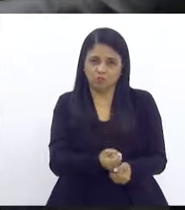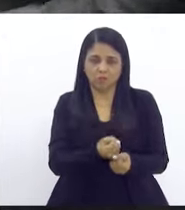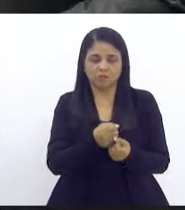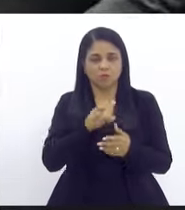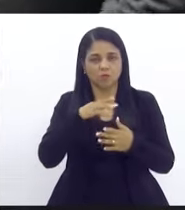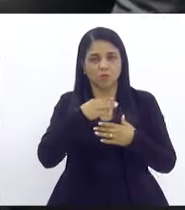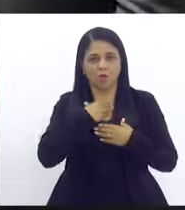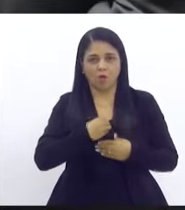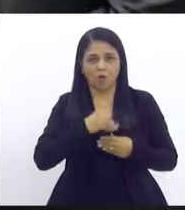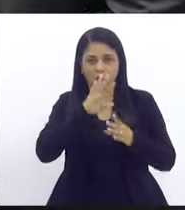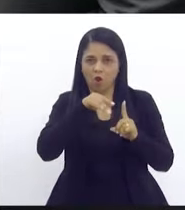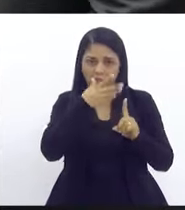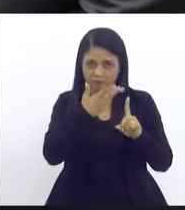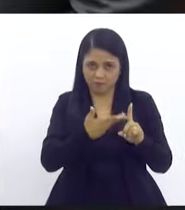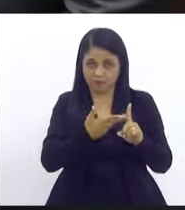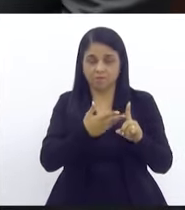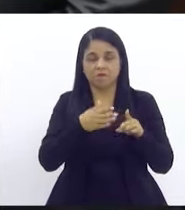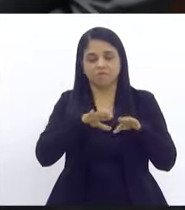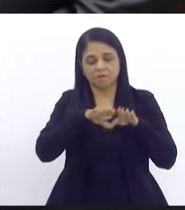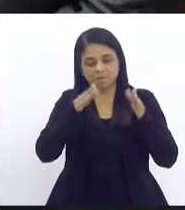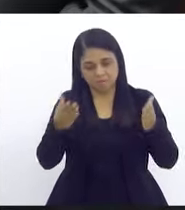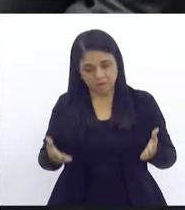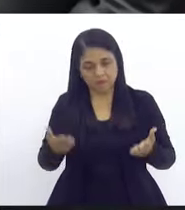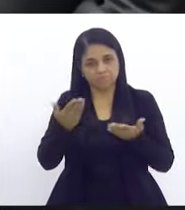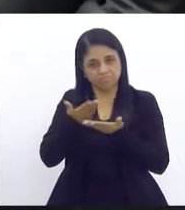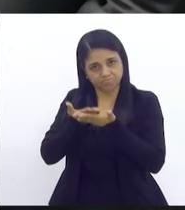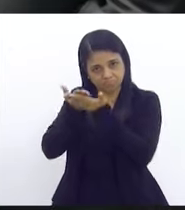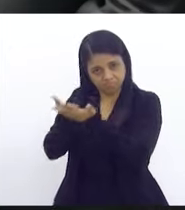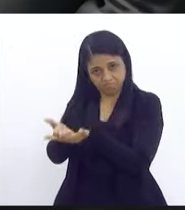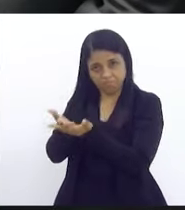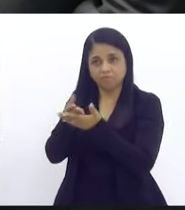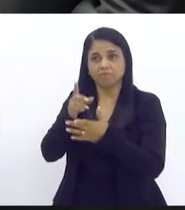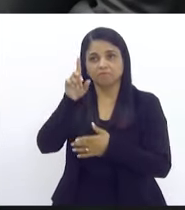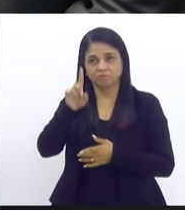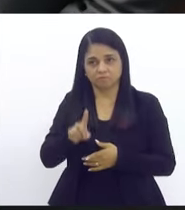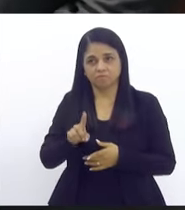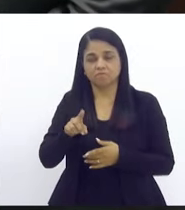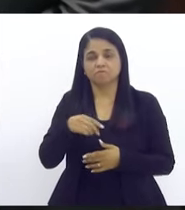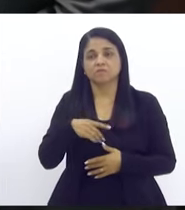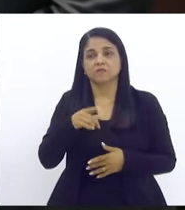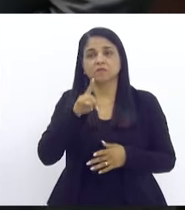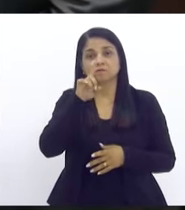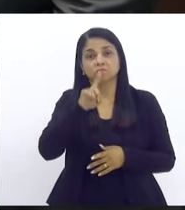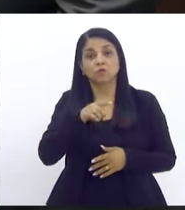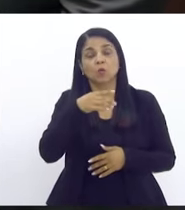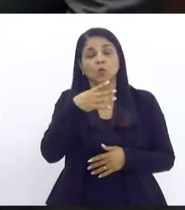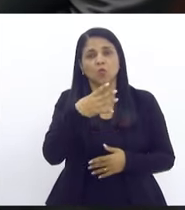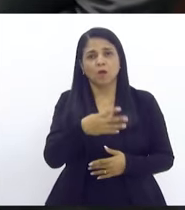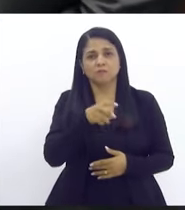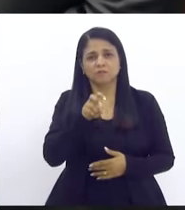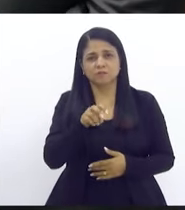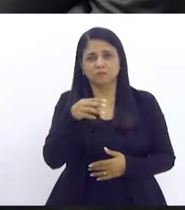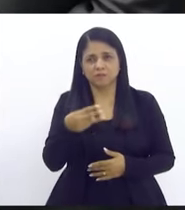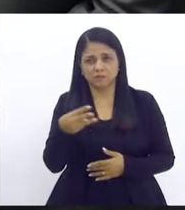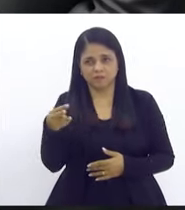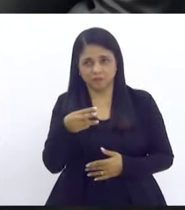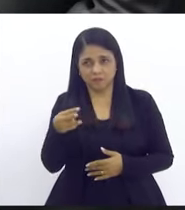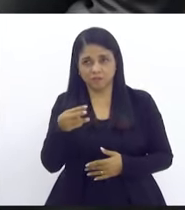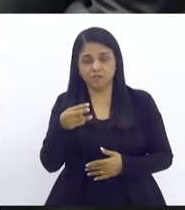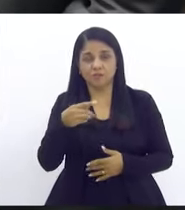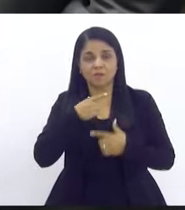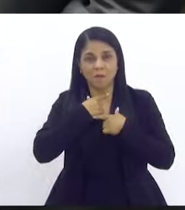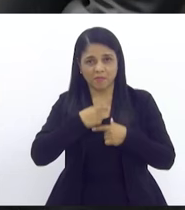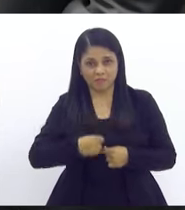mesa diretora, né? Mas em especial o 455 de 2023. Inaceitável essa casa propor a